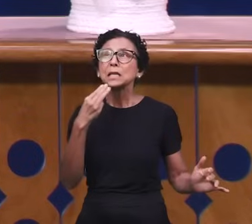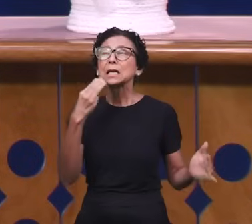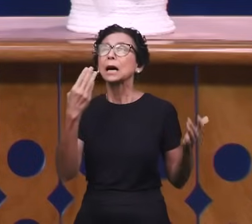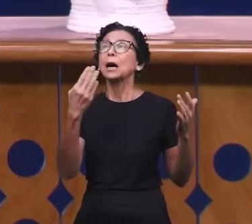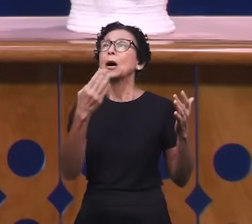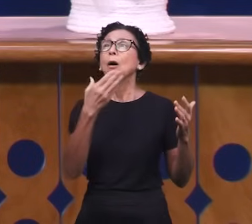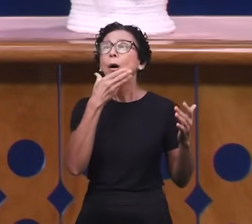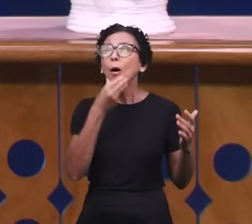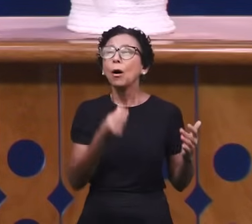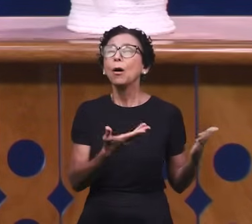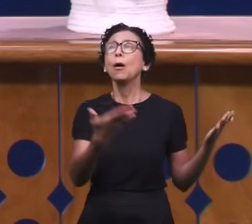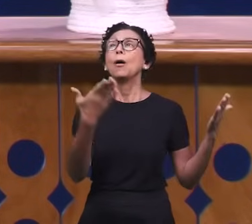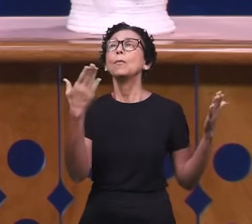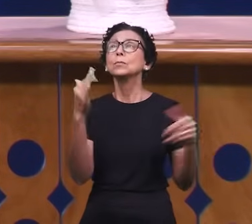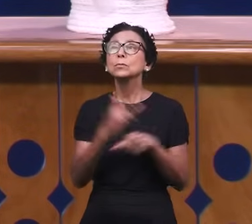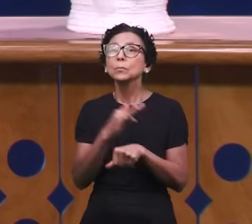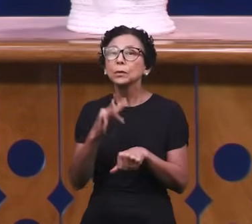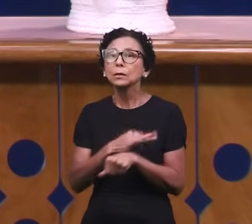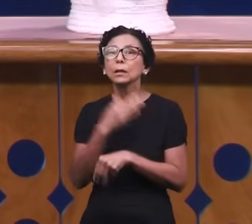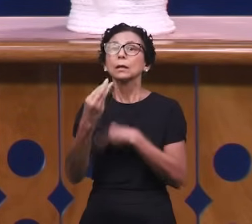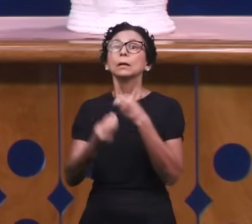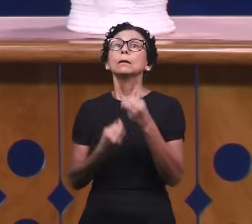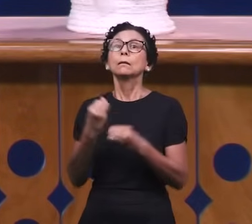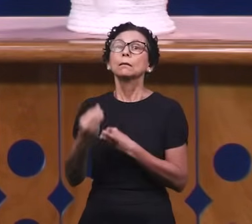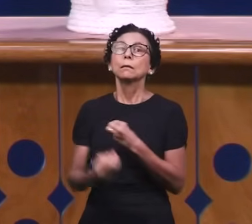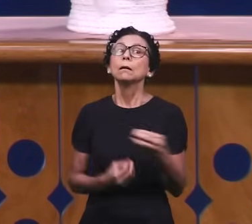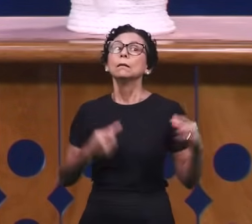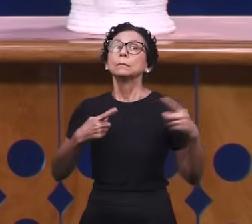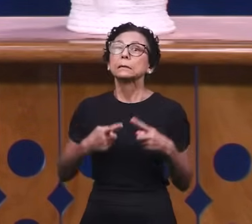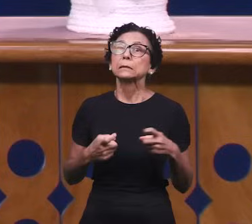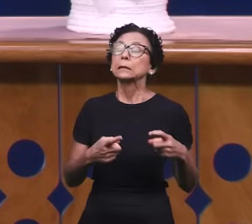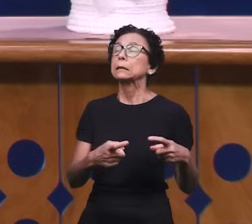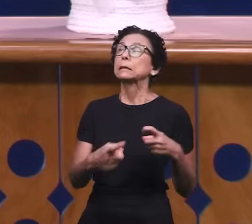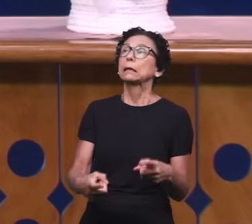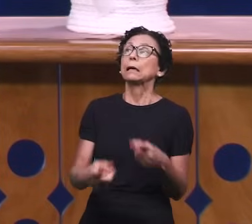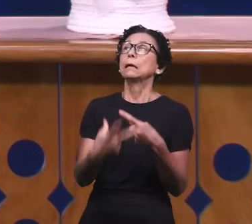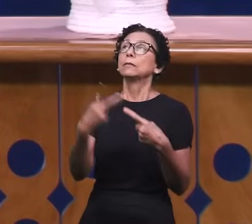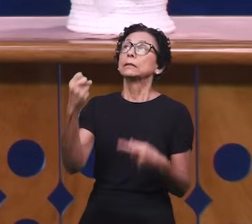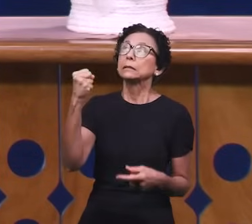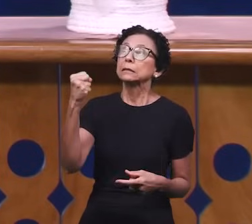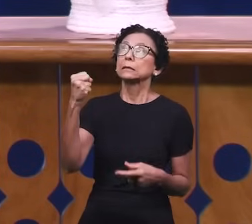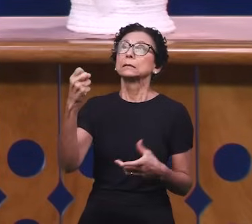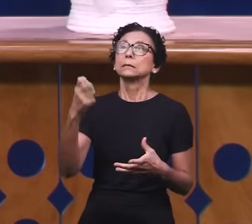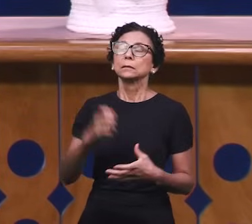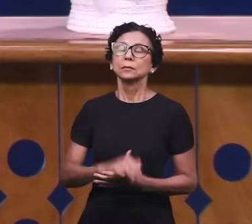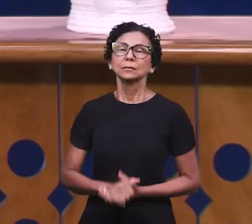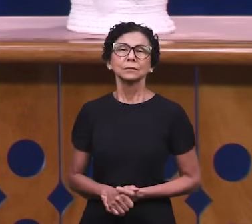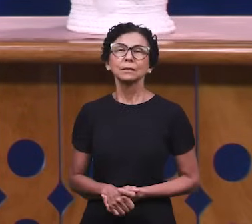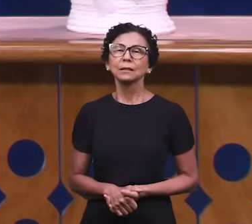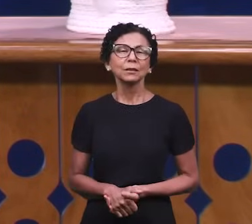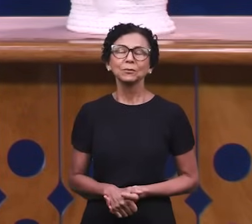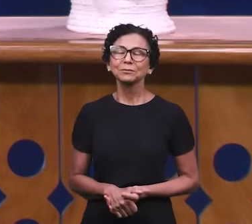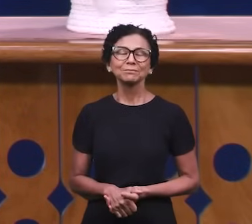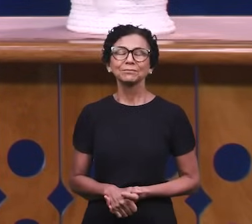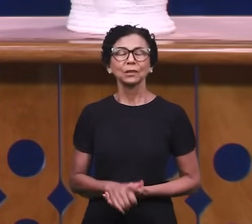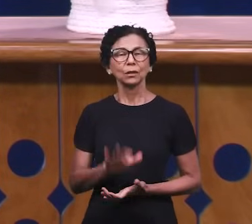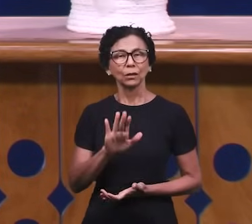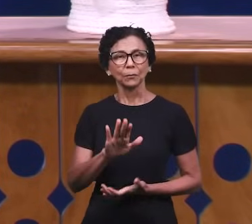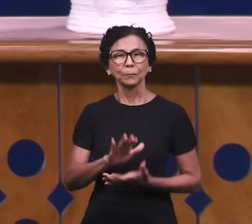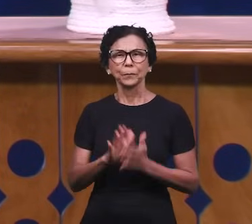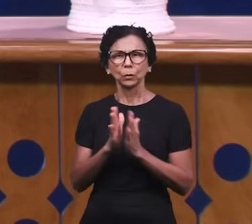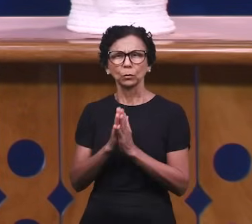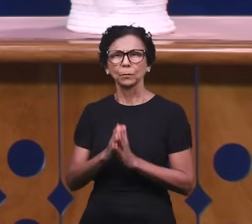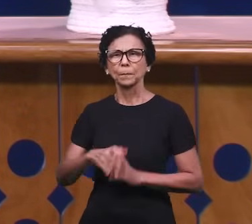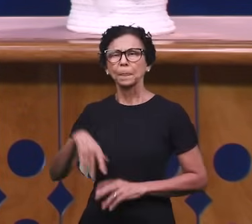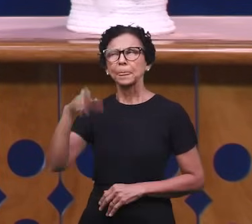exército, é 1 milhão de homens. Como é que nós vamos fazer? Como vamos suportar essa batalha? Como será possível isso? Não.